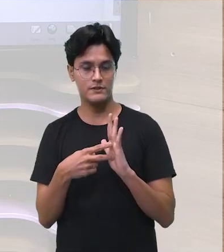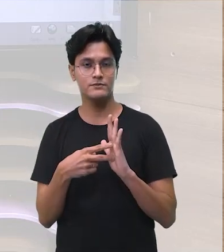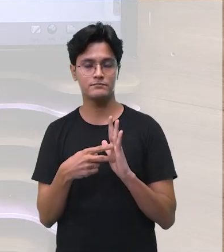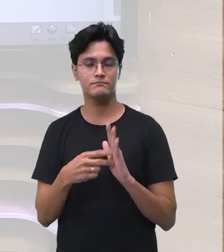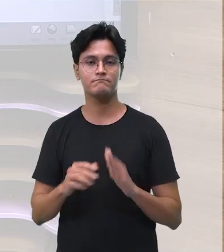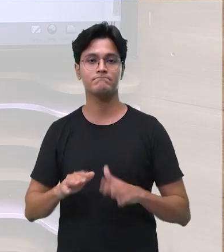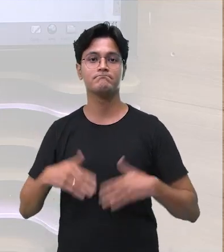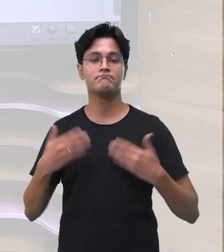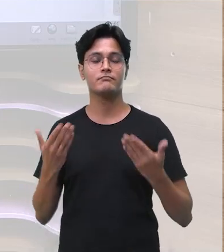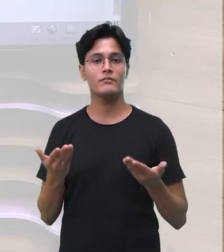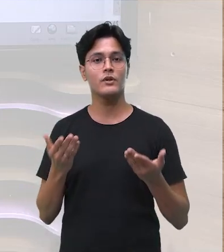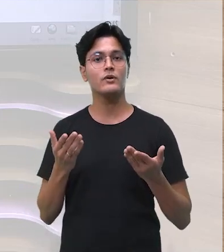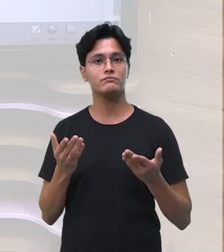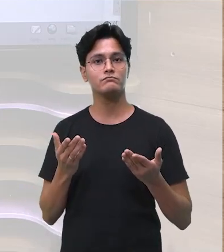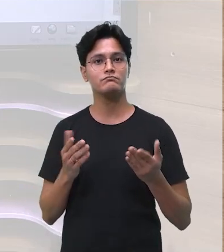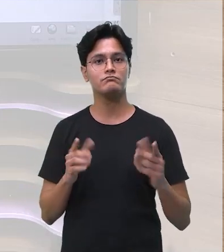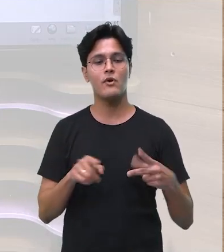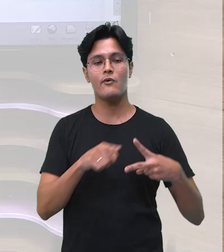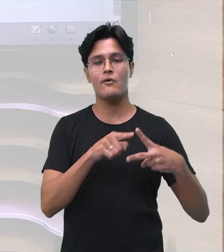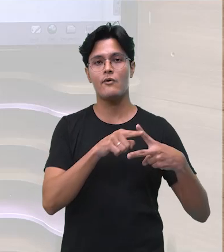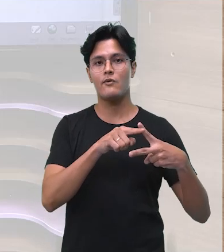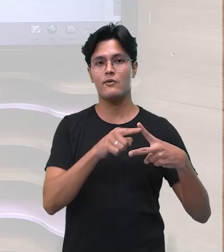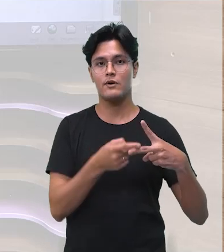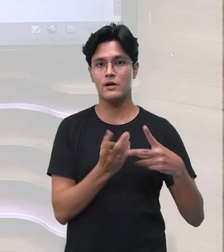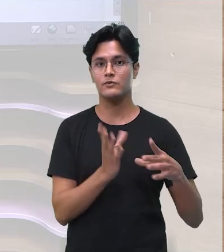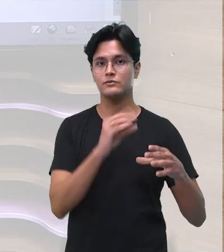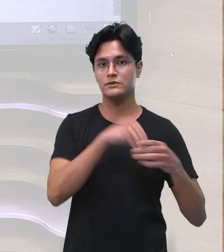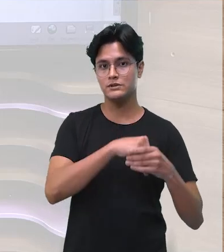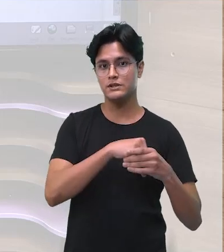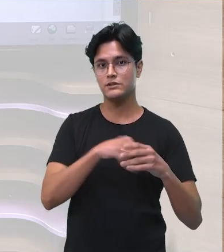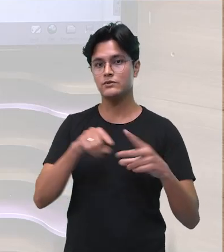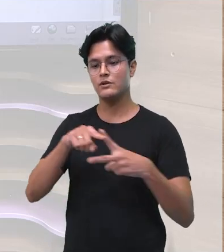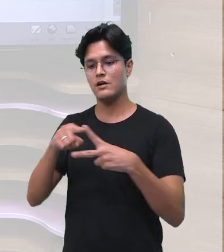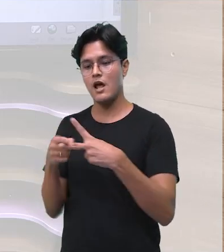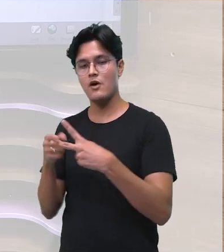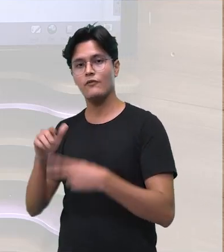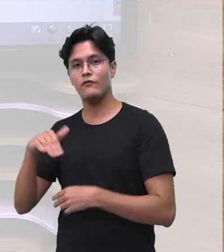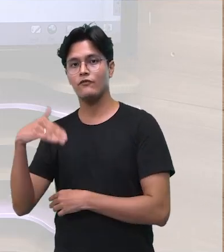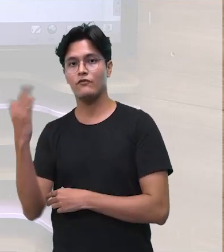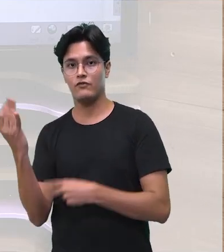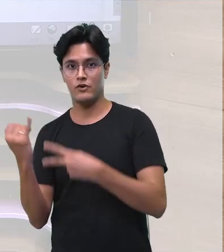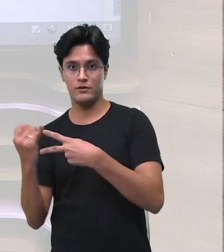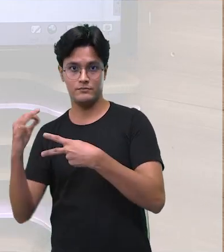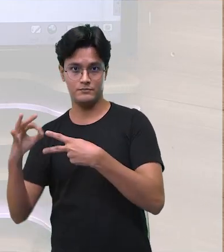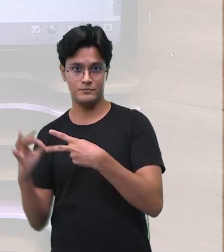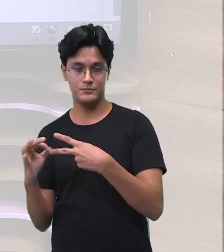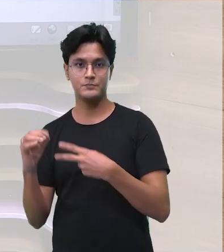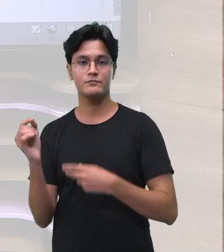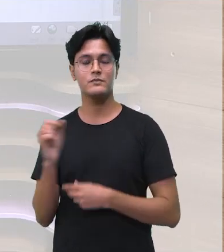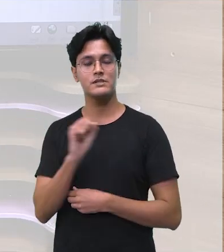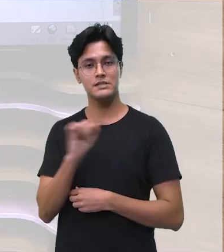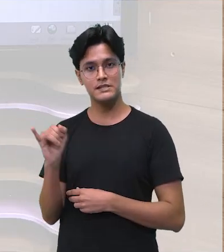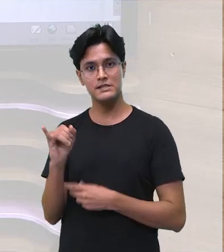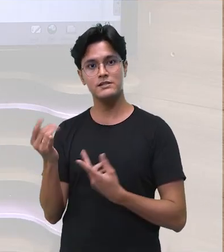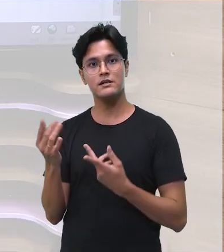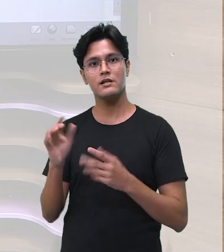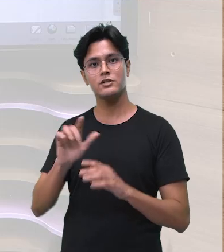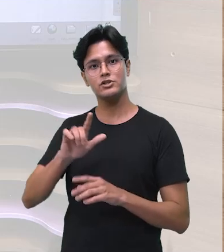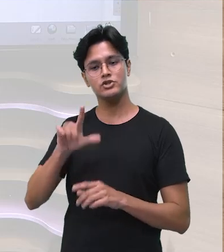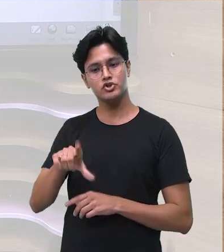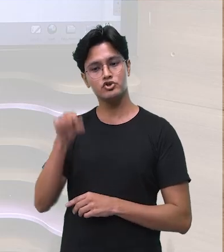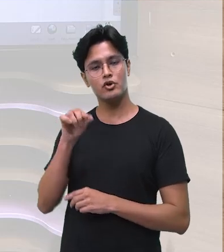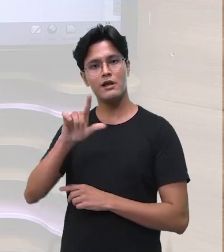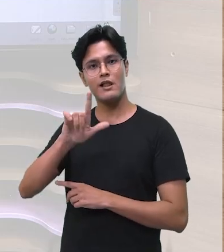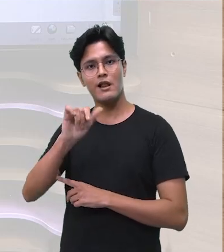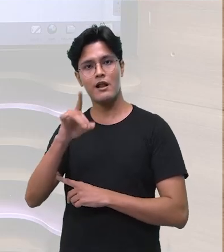significado? Então, ângulo interno dentro do polígono, ângulo externo é aquele, quando prolongamos um de seus